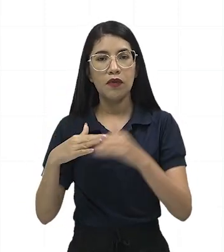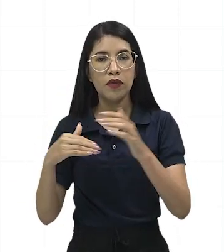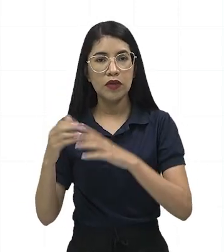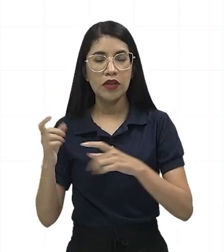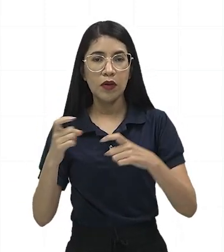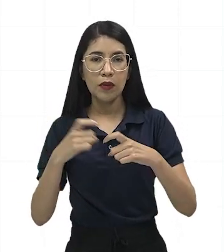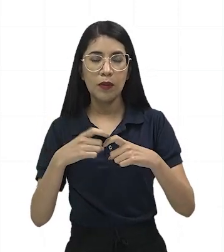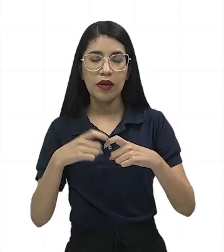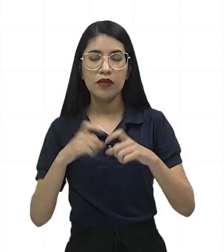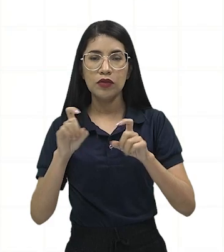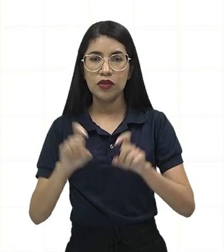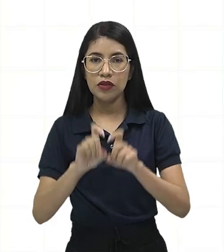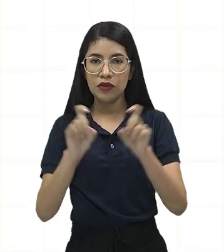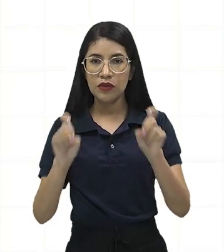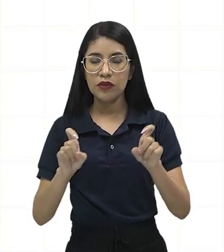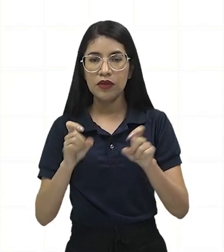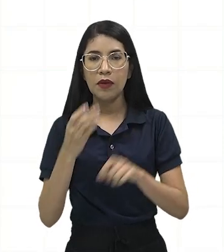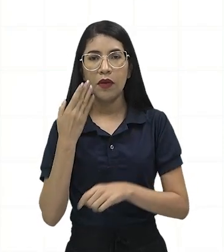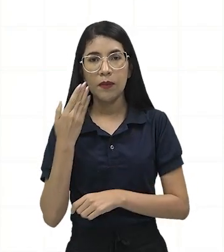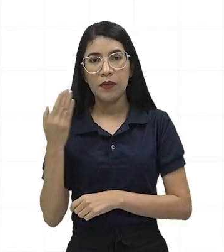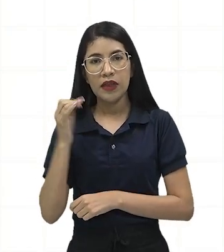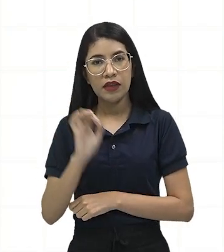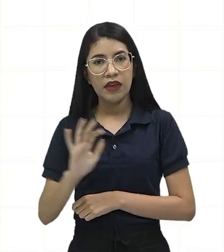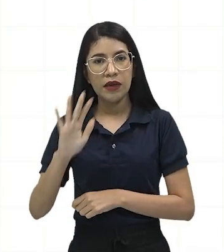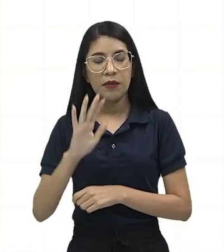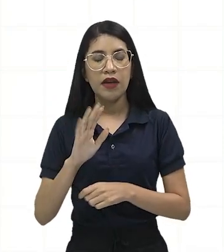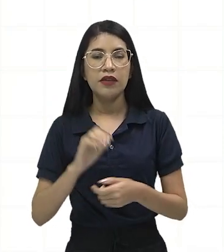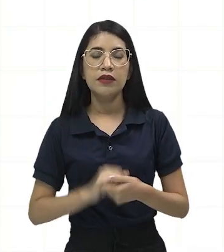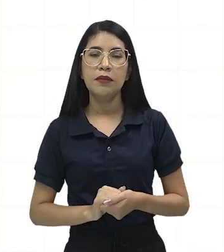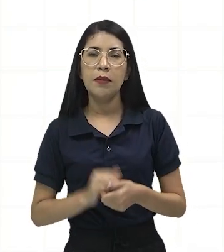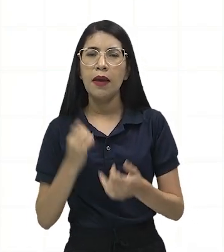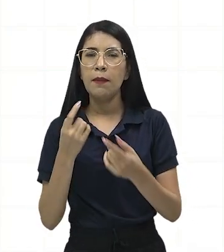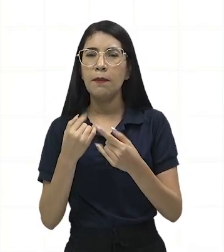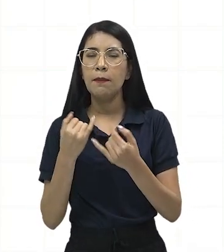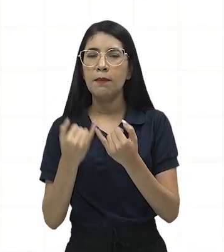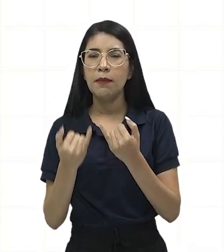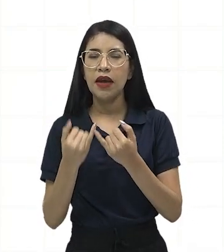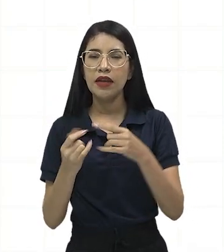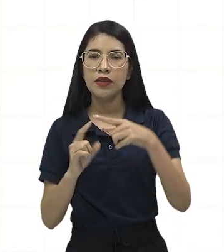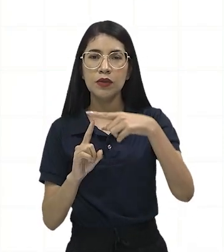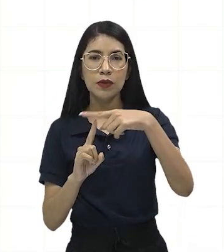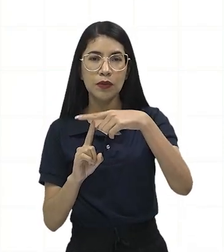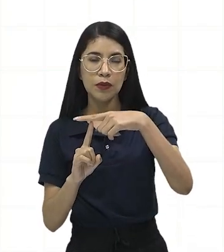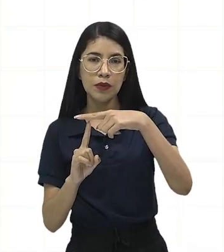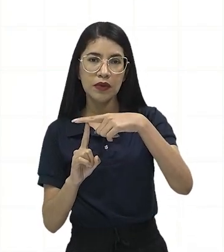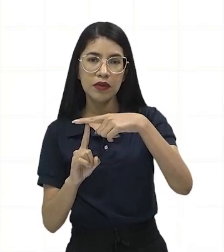você observa aí que o DIU, essa estrutura aí na forma de T, ele vai